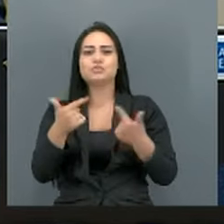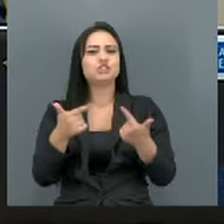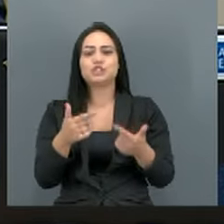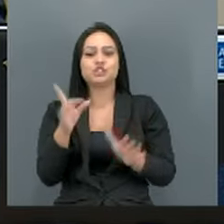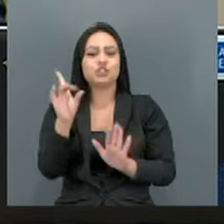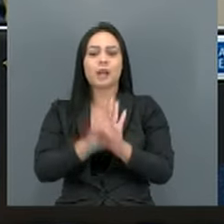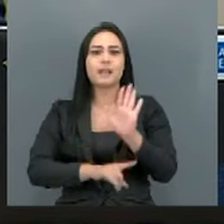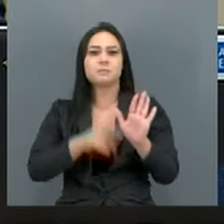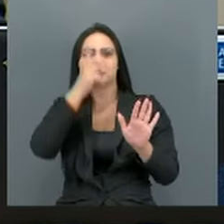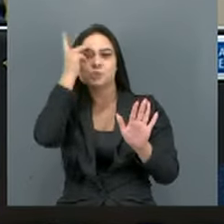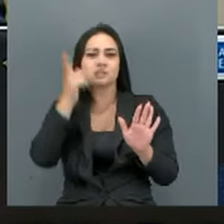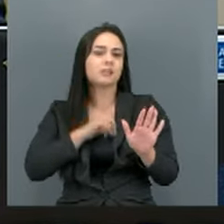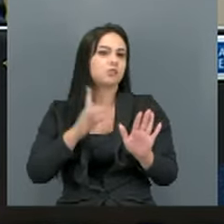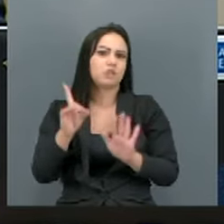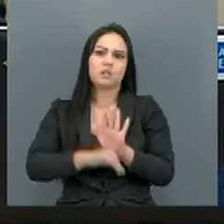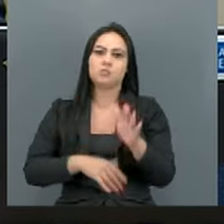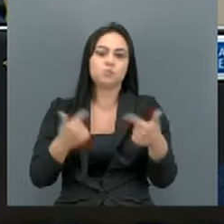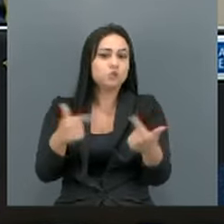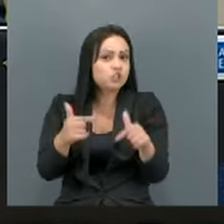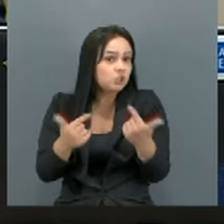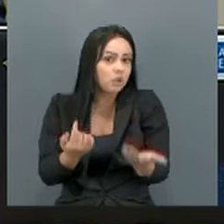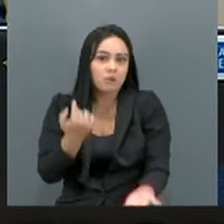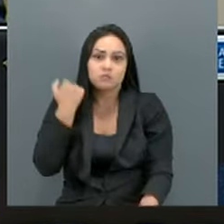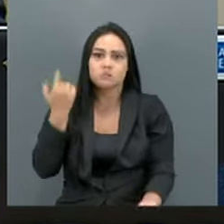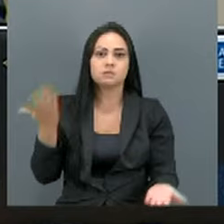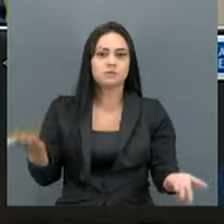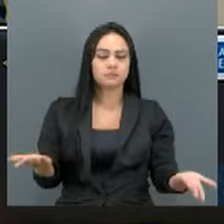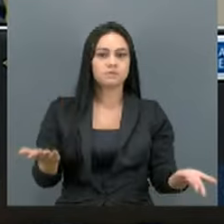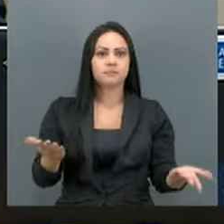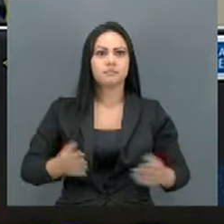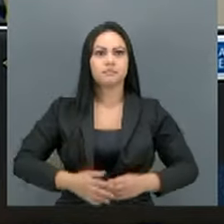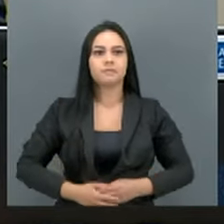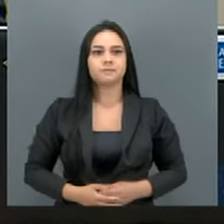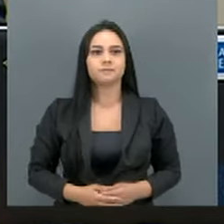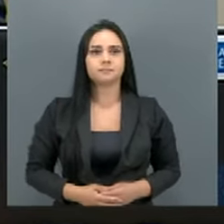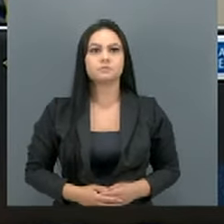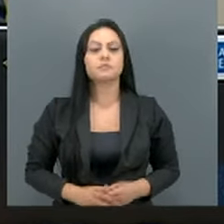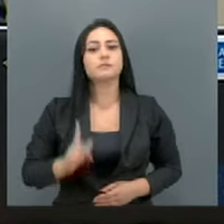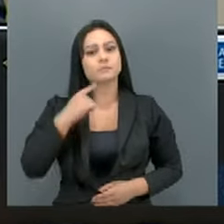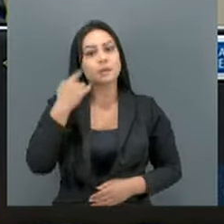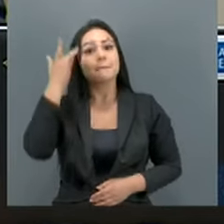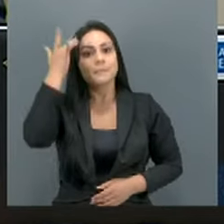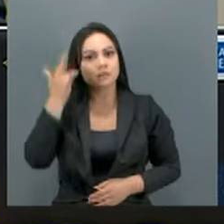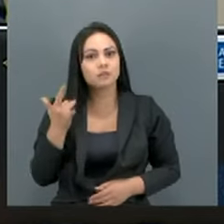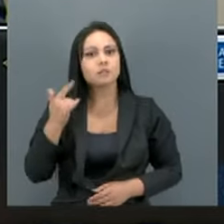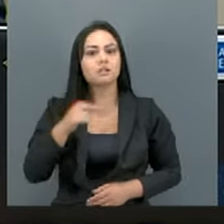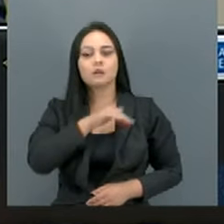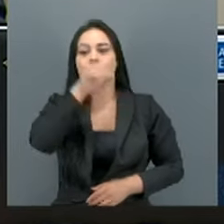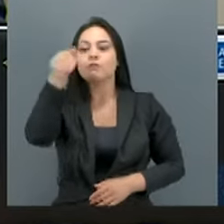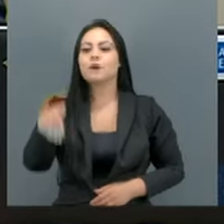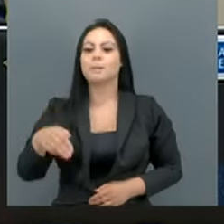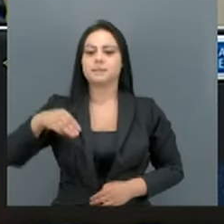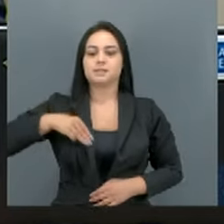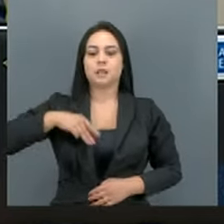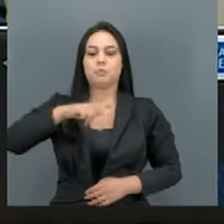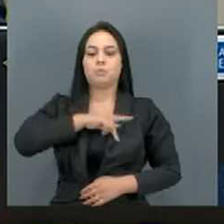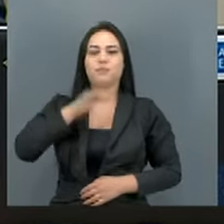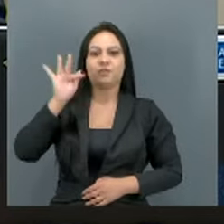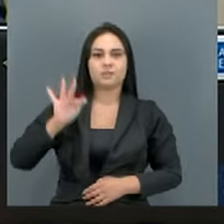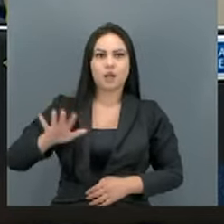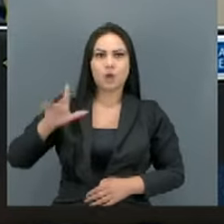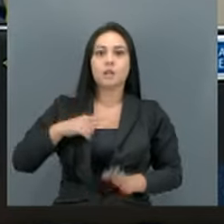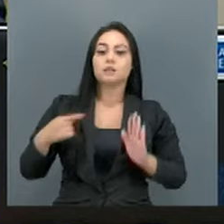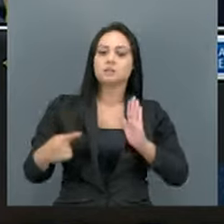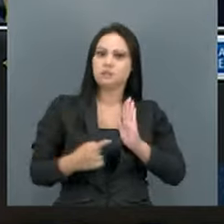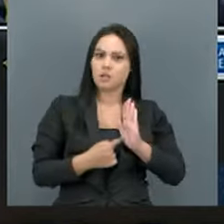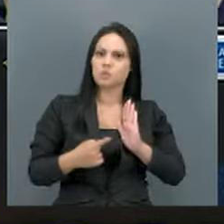pessoas terem direito. Então, nós vamos fazer o que nos cabe. Nós vamos amanhã ao Ministério Público Federal denunciar